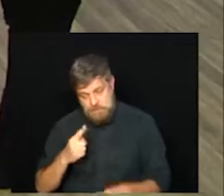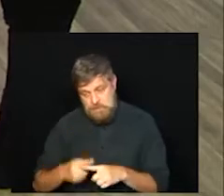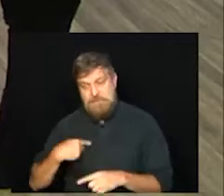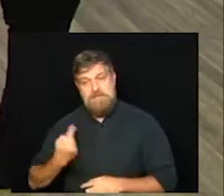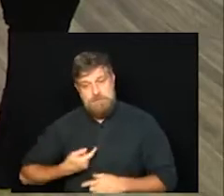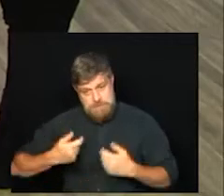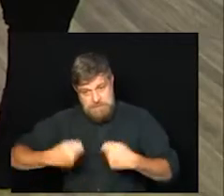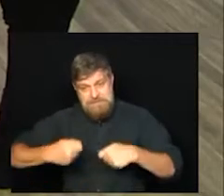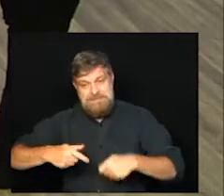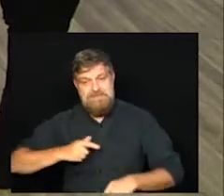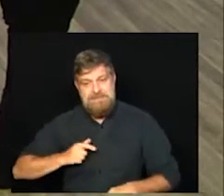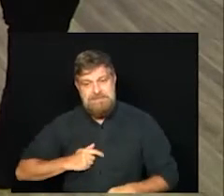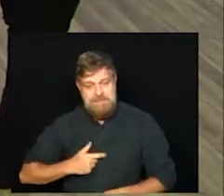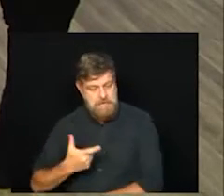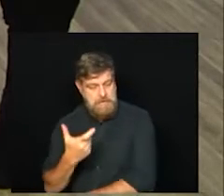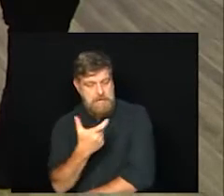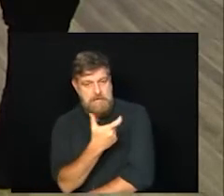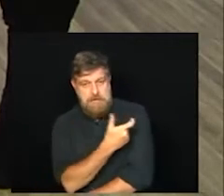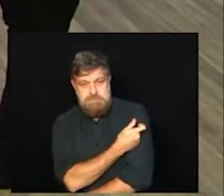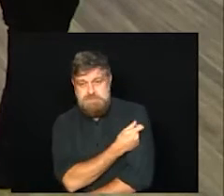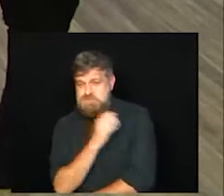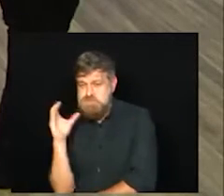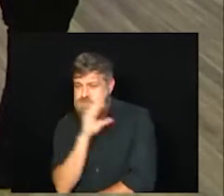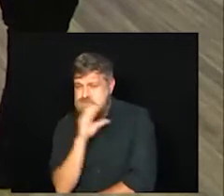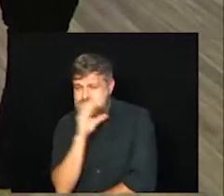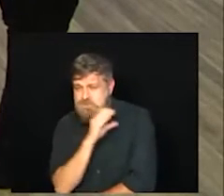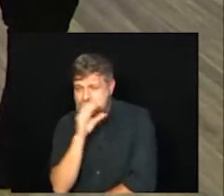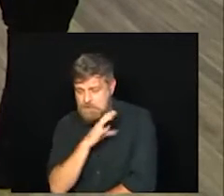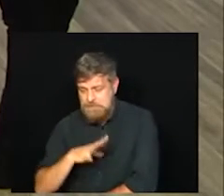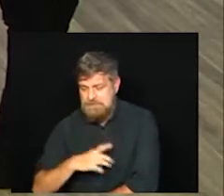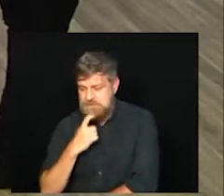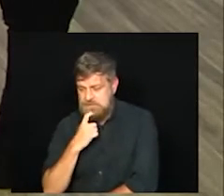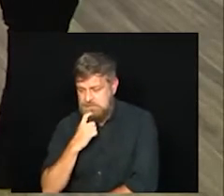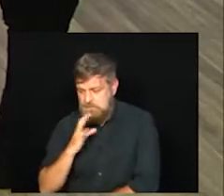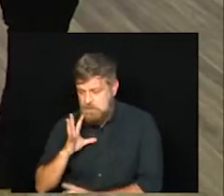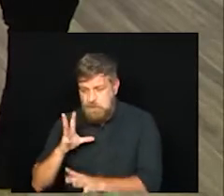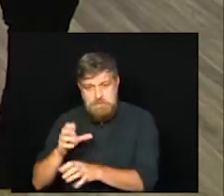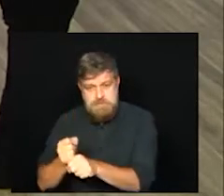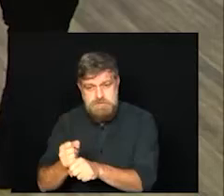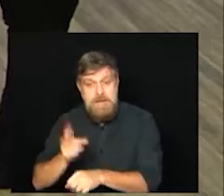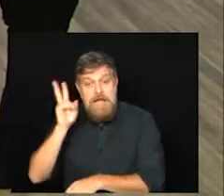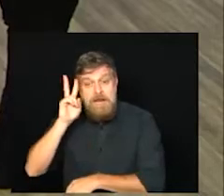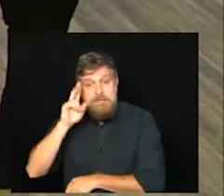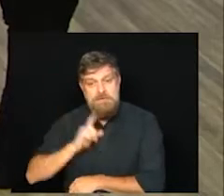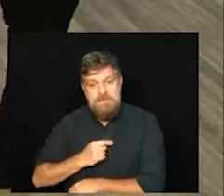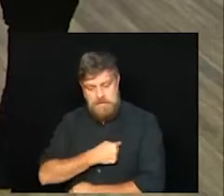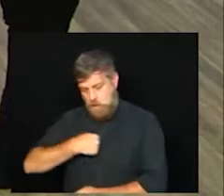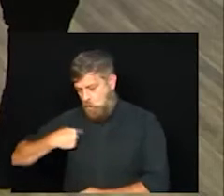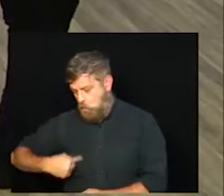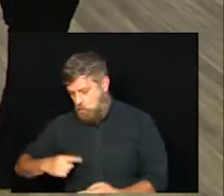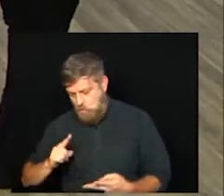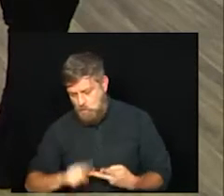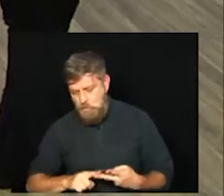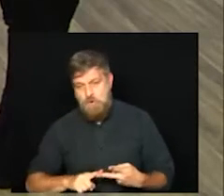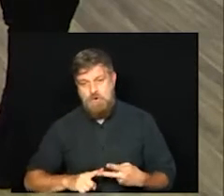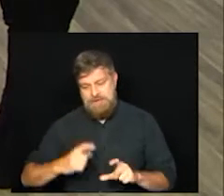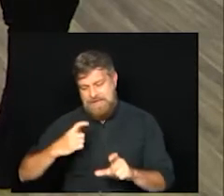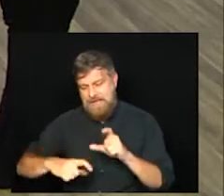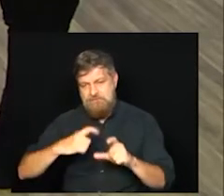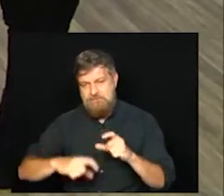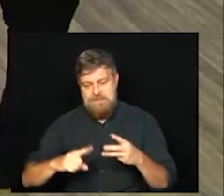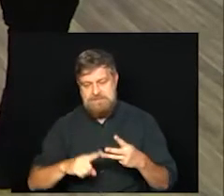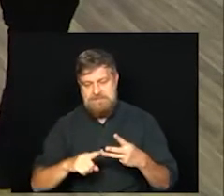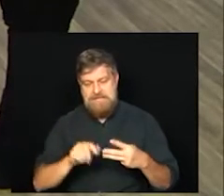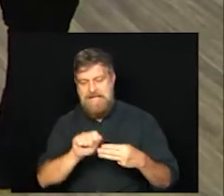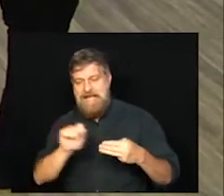gente precisa dessa imunização o quanto antes na cidade de Campinas. Lembrando que a Coronavac, a Pfizer, a